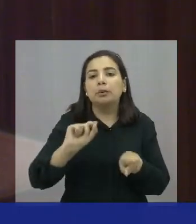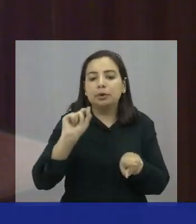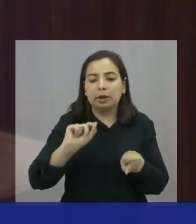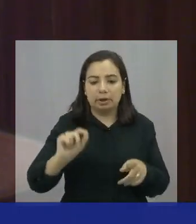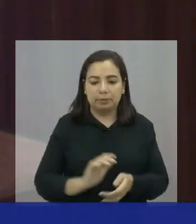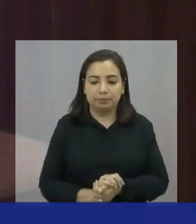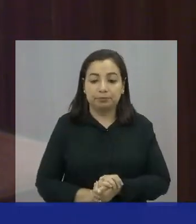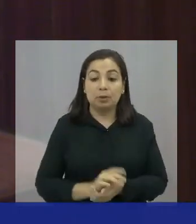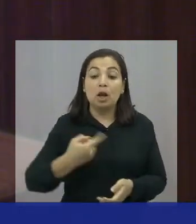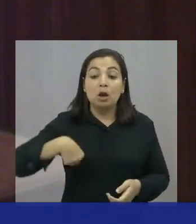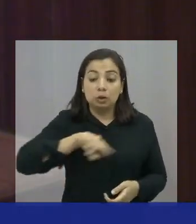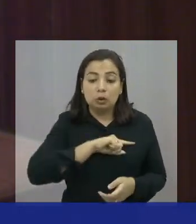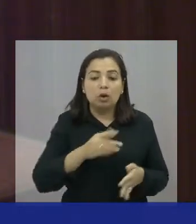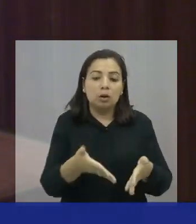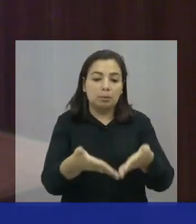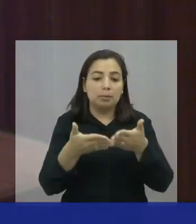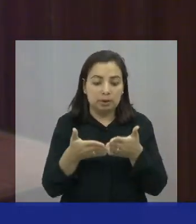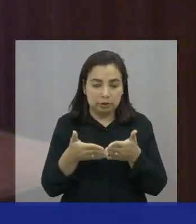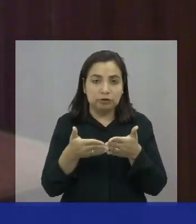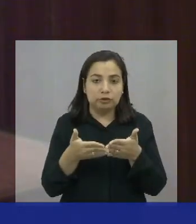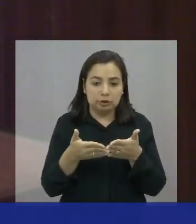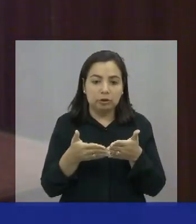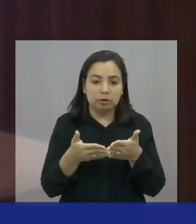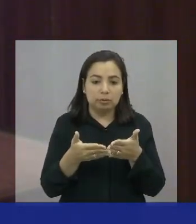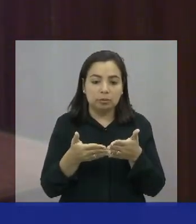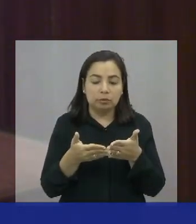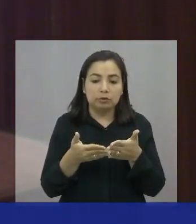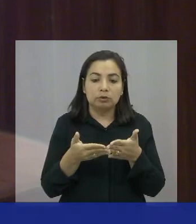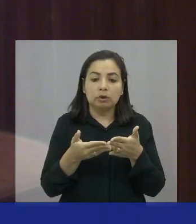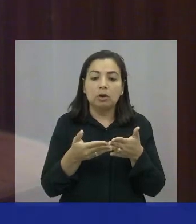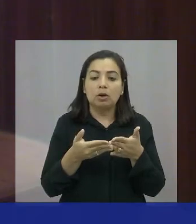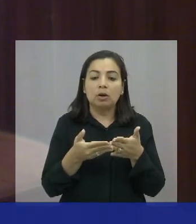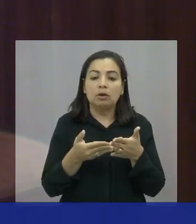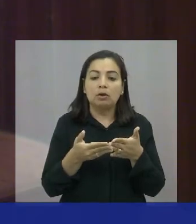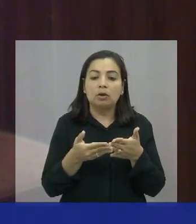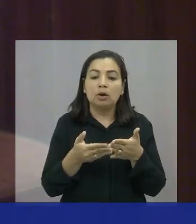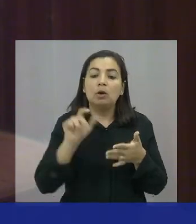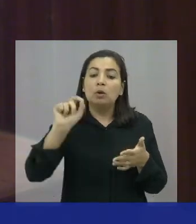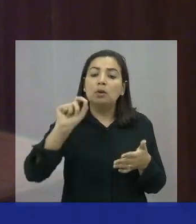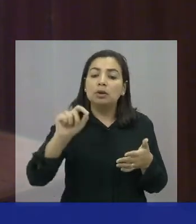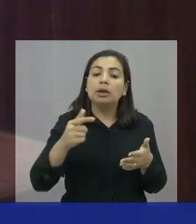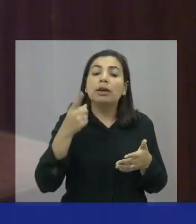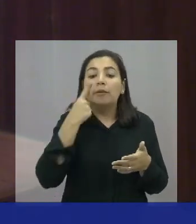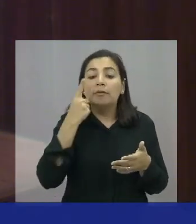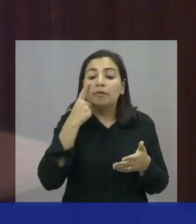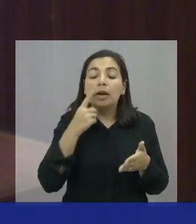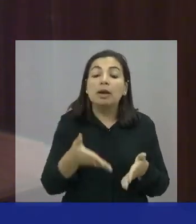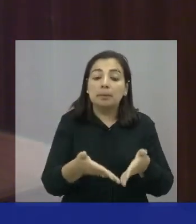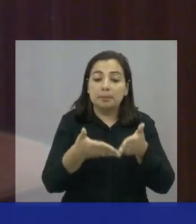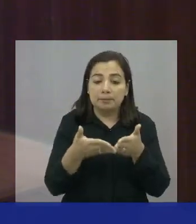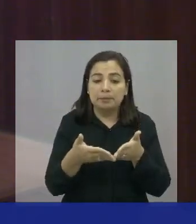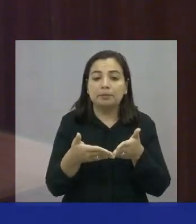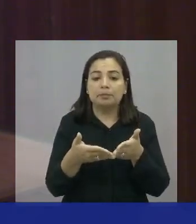Nós pedimos permissão, para não prevaricar, Jane, pedimos permissão na época